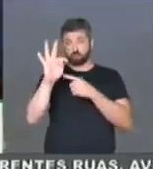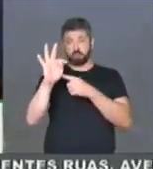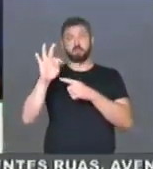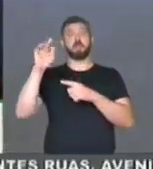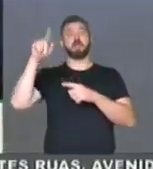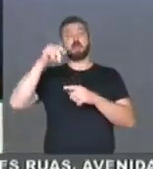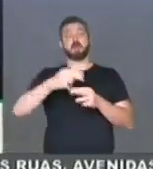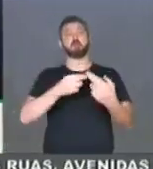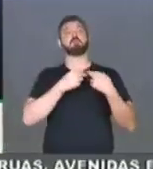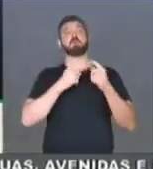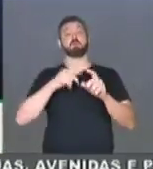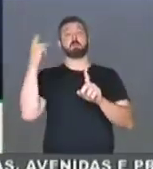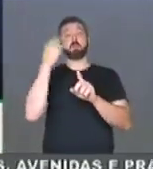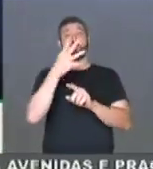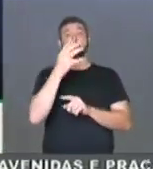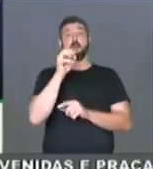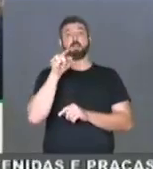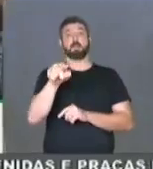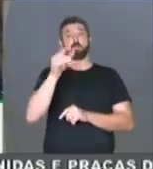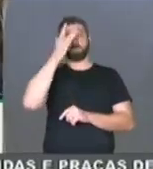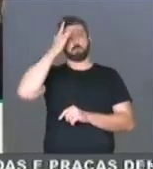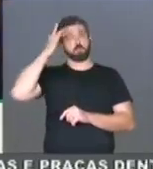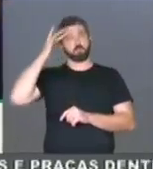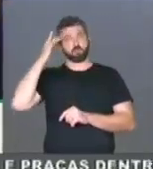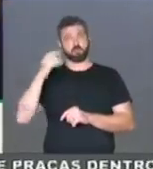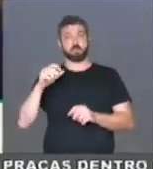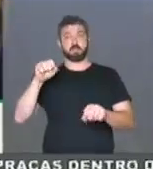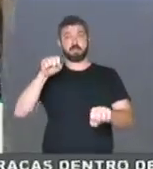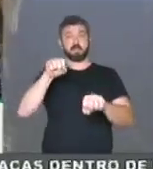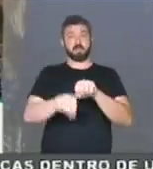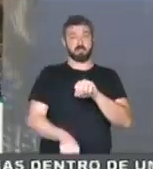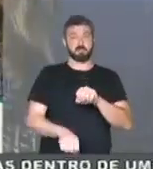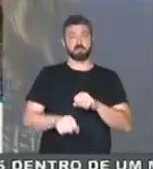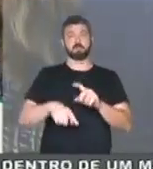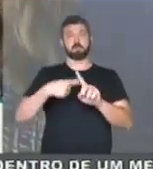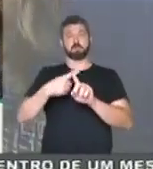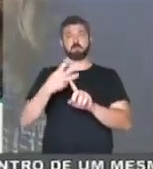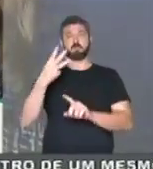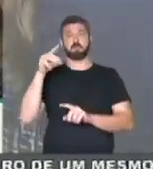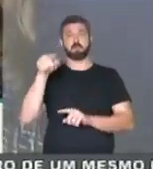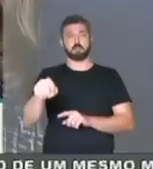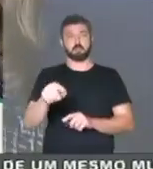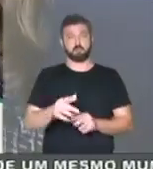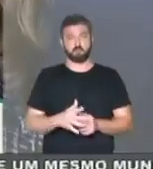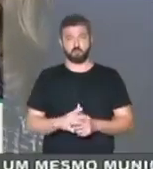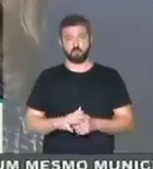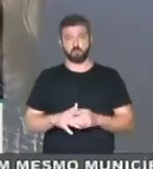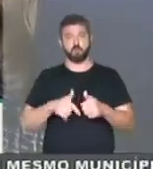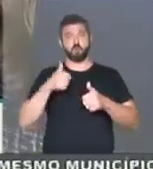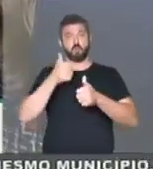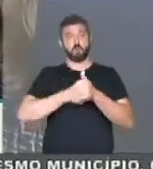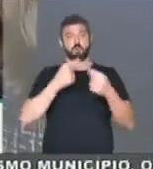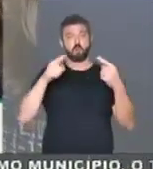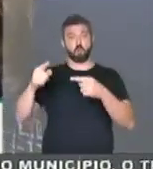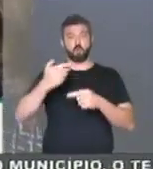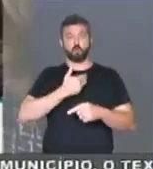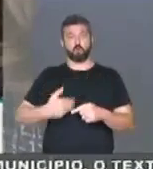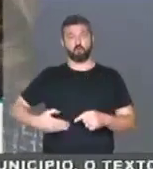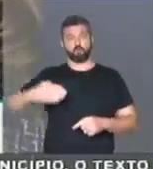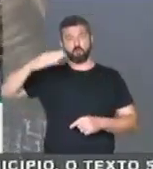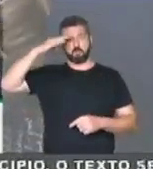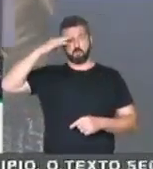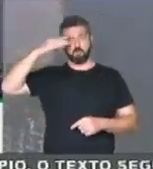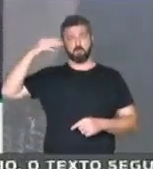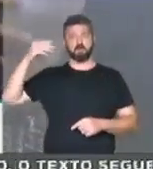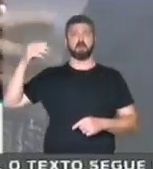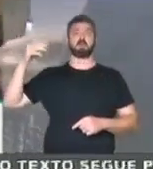responsável pela tortura de cerca de 40 mil pessoas e pelo assassinato de outros 3 mil que lutaram contra a sua ditadura